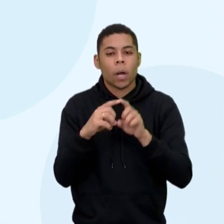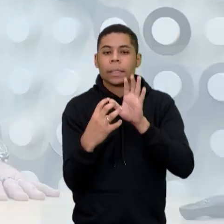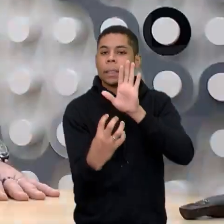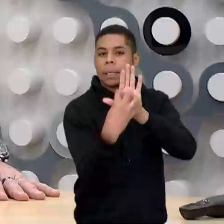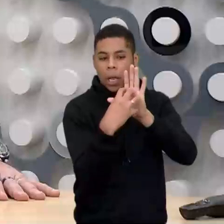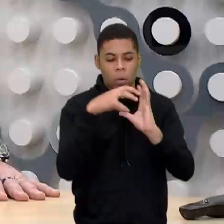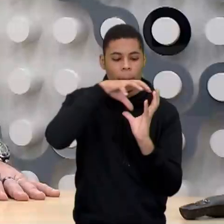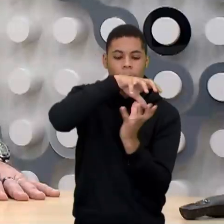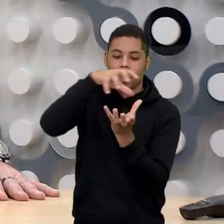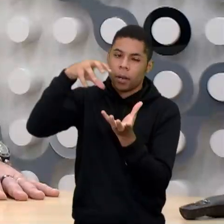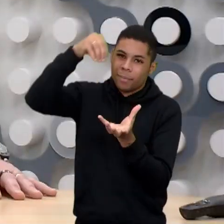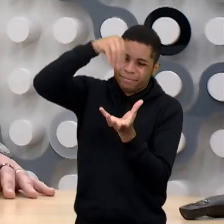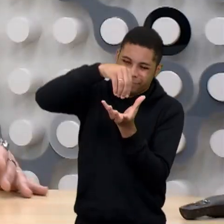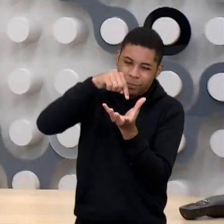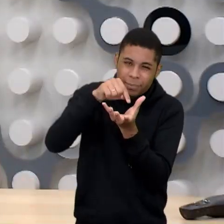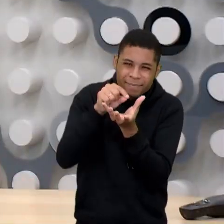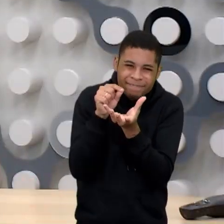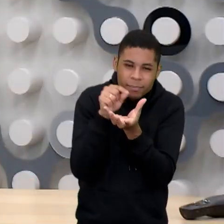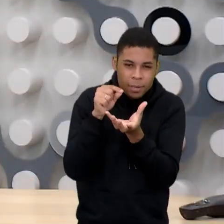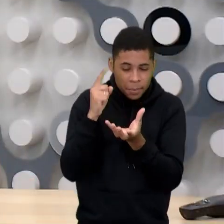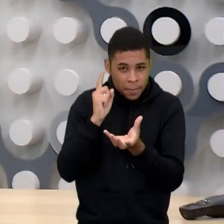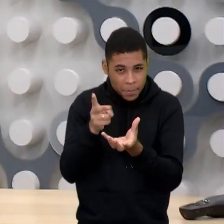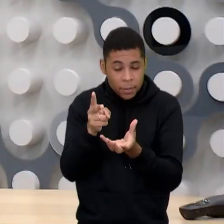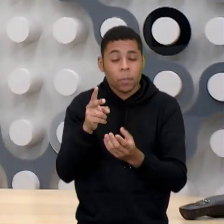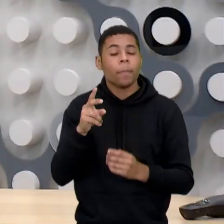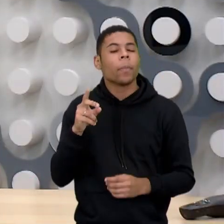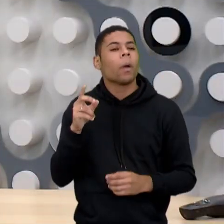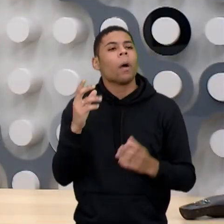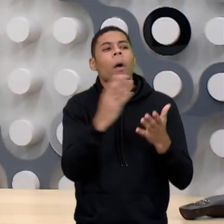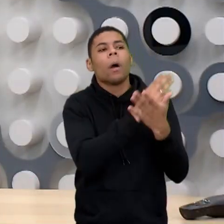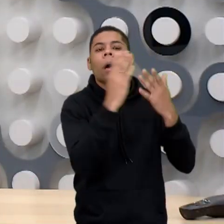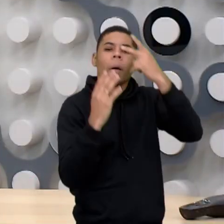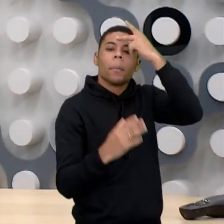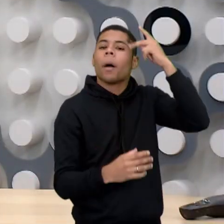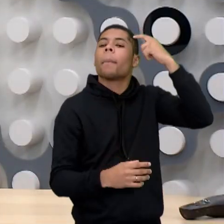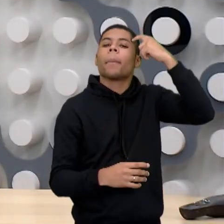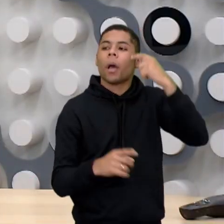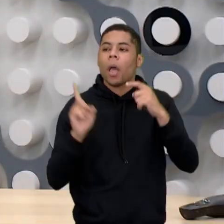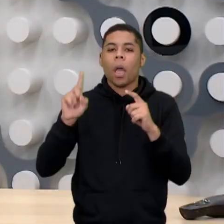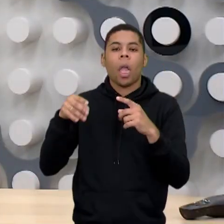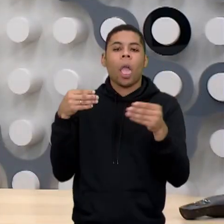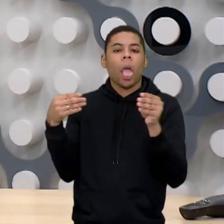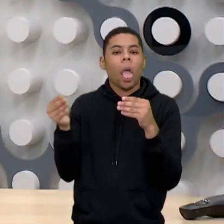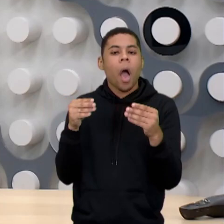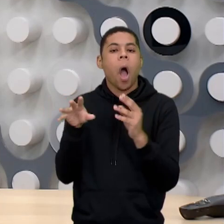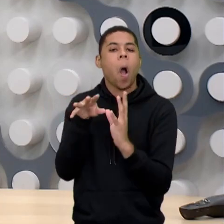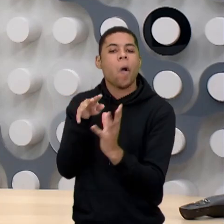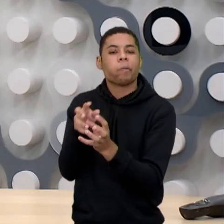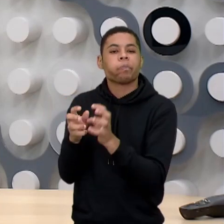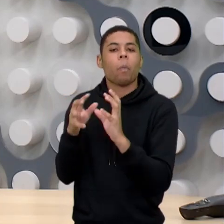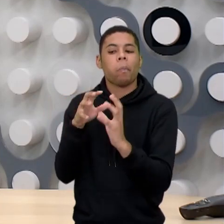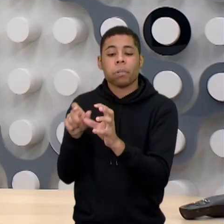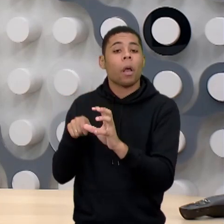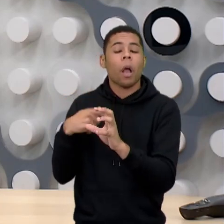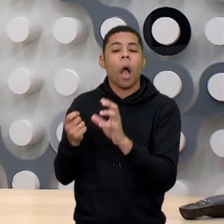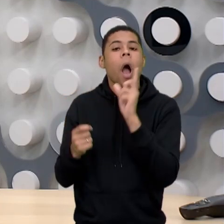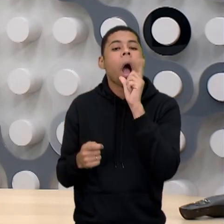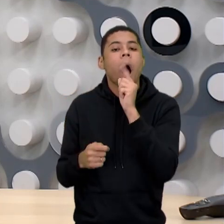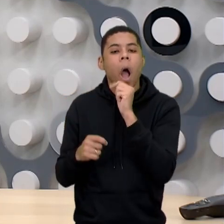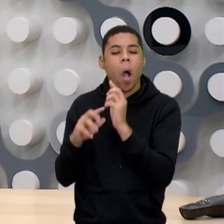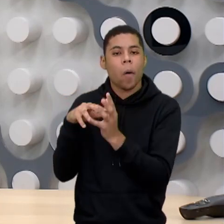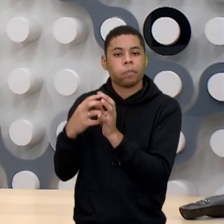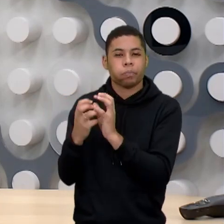quando fala do núcleo externo, né, muita gente acredita que ele é maleável, né? Ele é mole, né? Ele é líquido, né? Por causa das